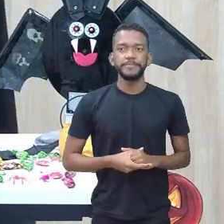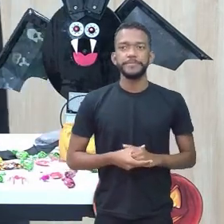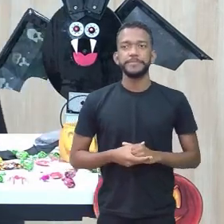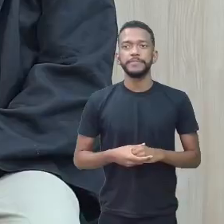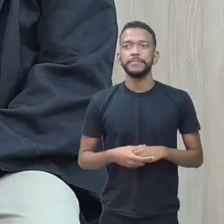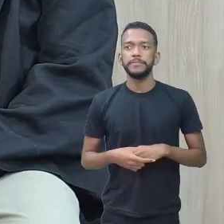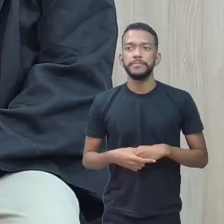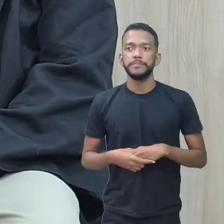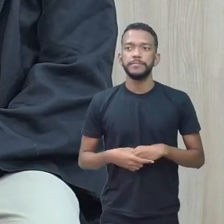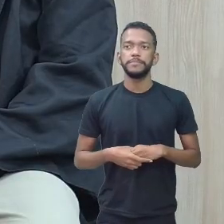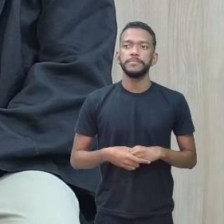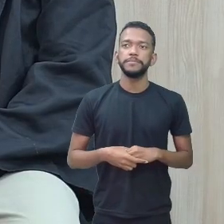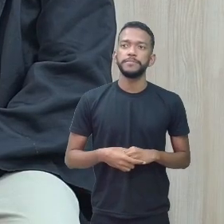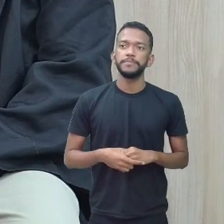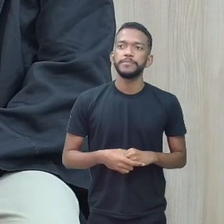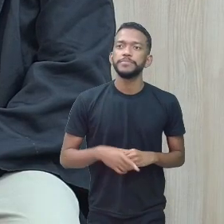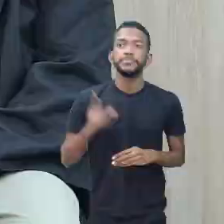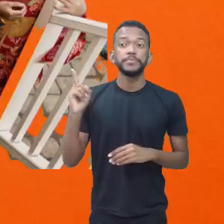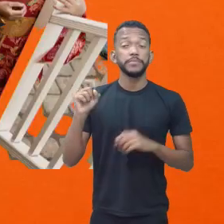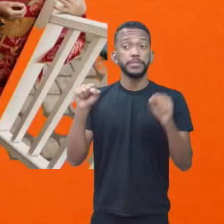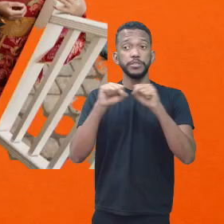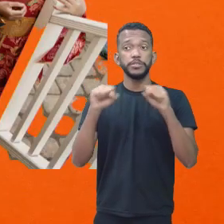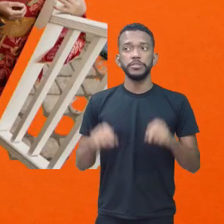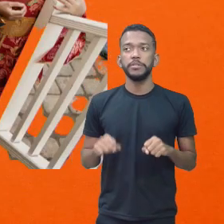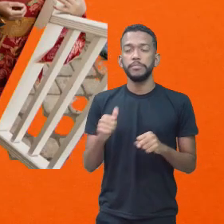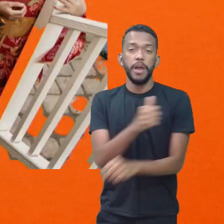Então, aqui é um sistema que é o seguinte,